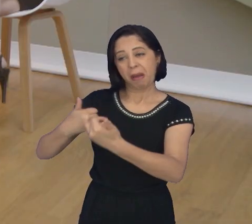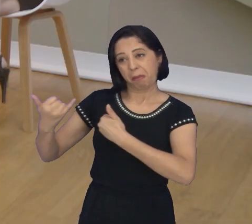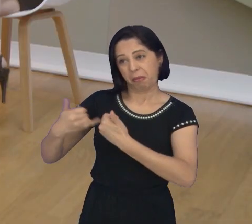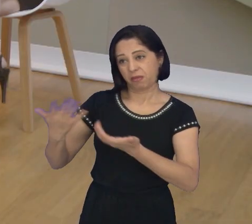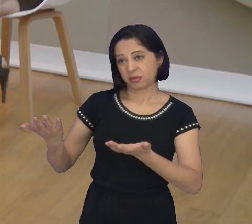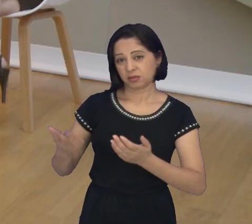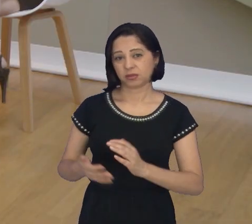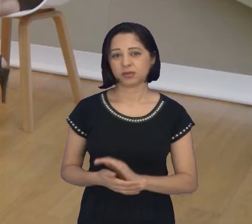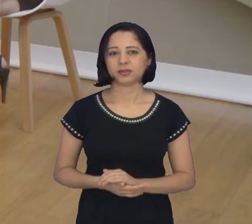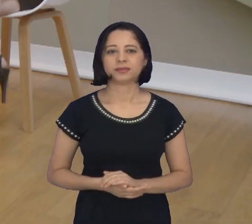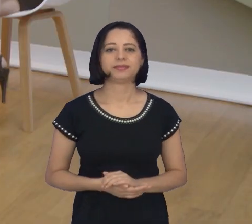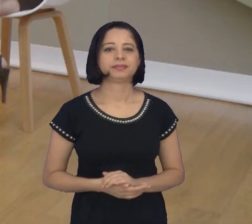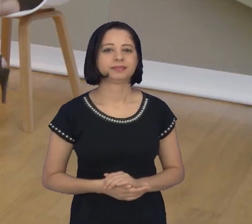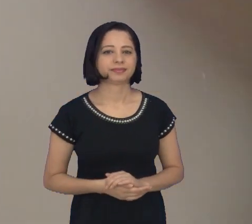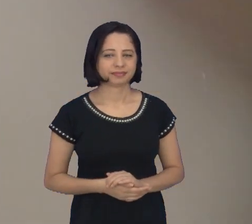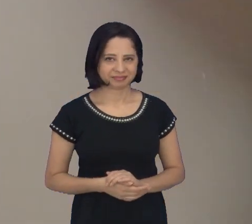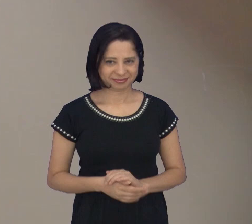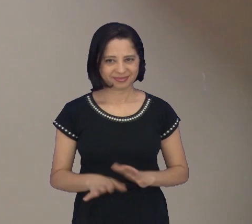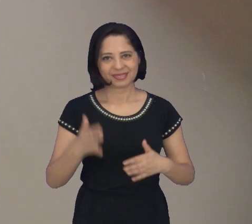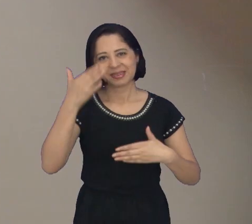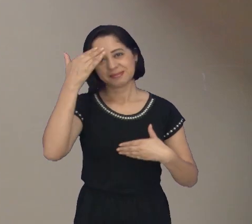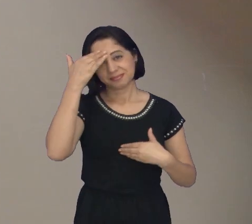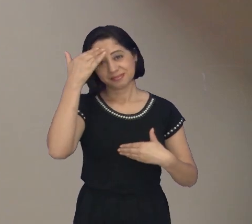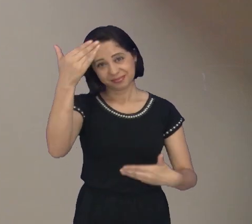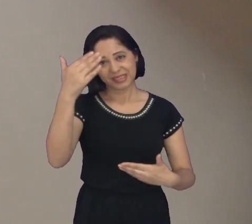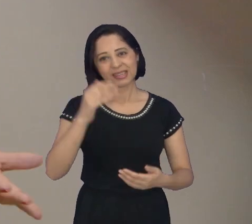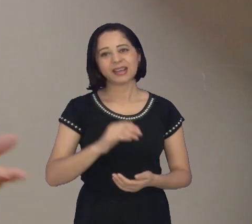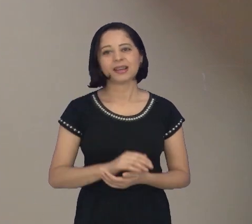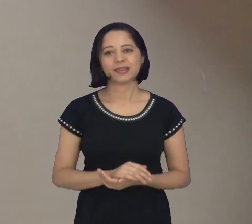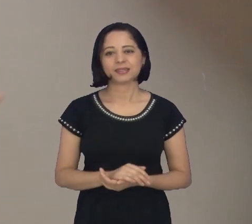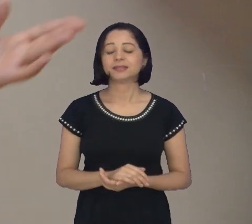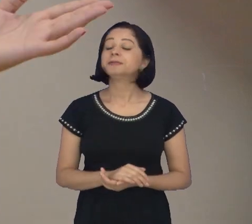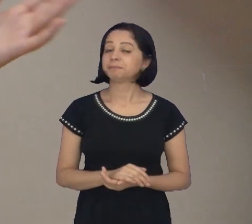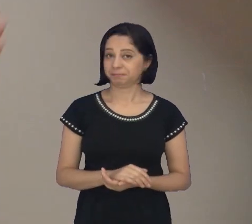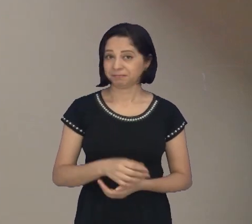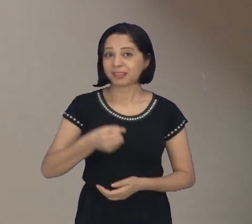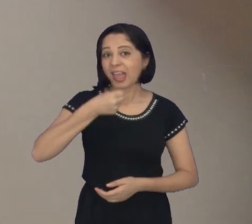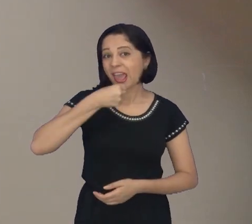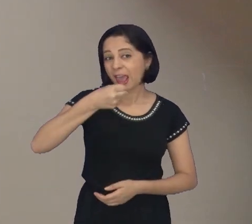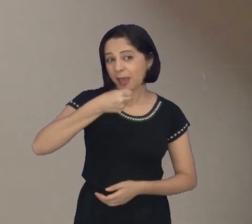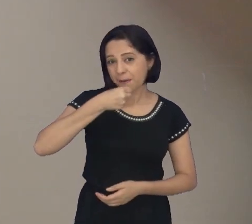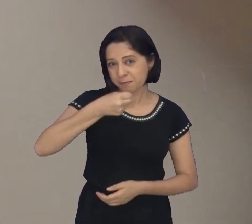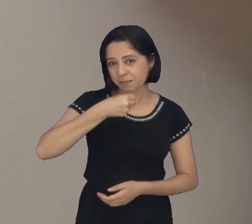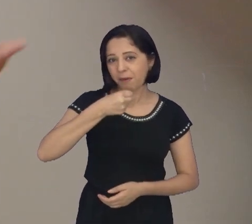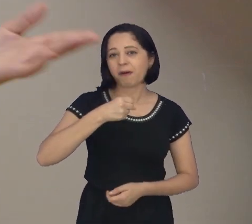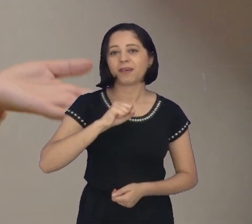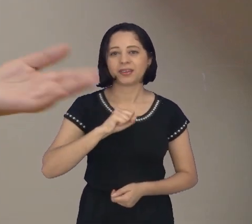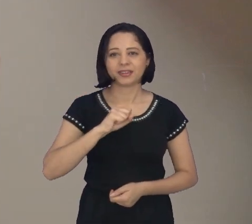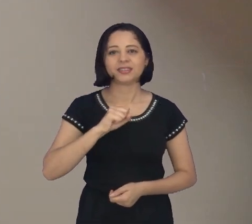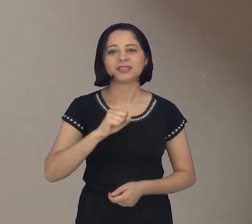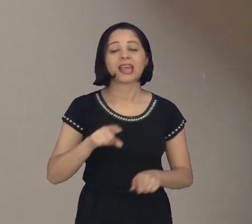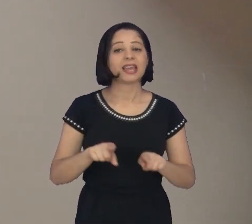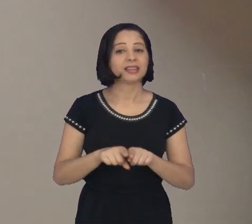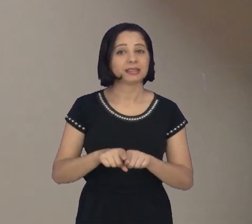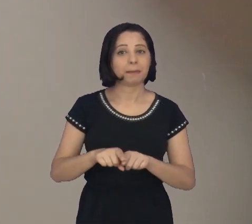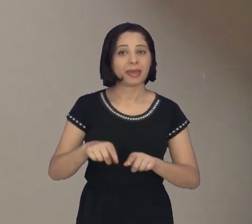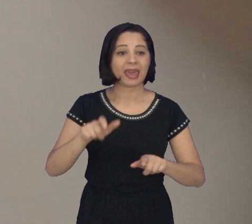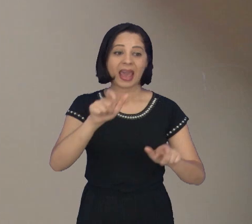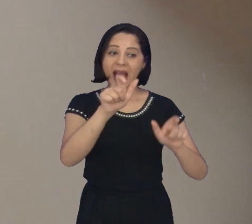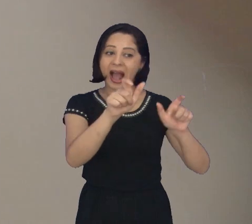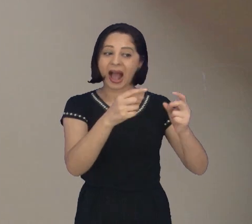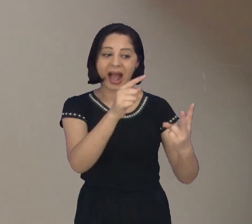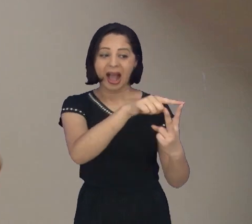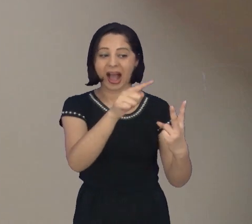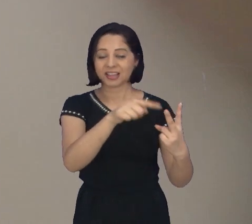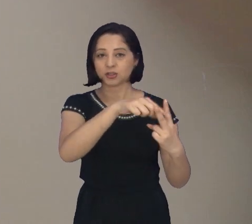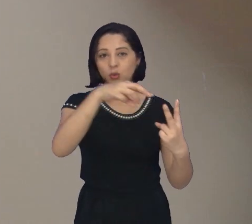isso. Muito obrigada, Ellen. Também muito obrigada, né? A Ellen foi lá colher as perguntas pela participação das Marias aí,